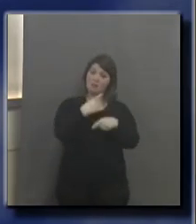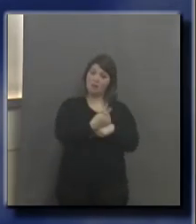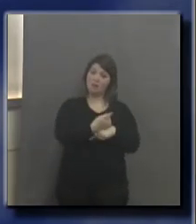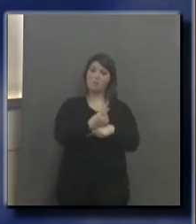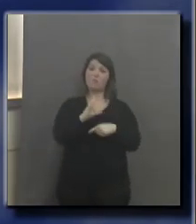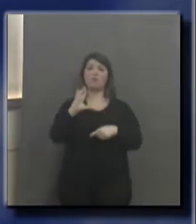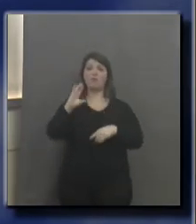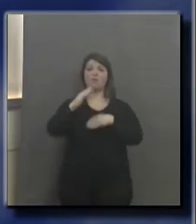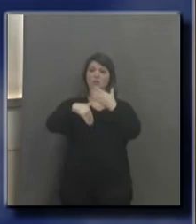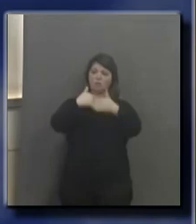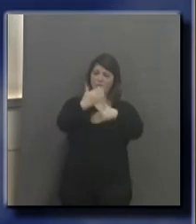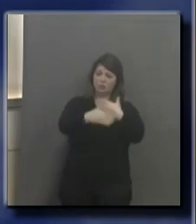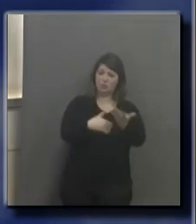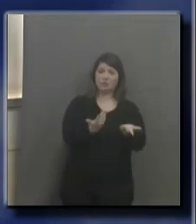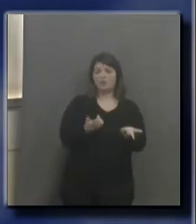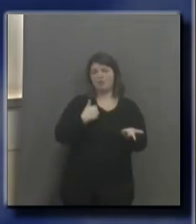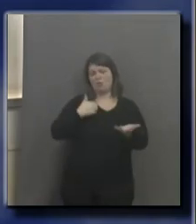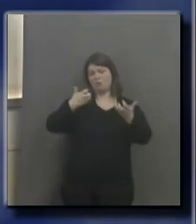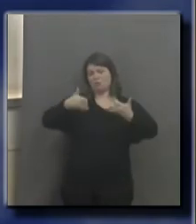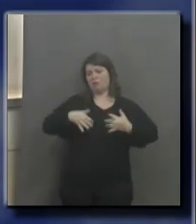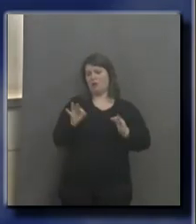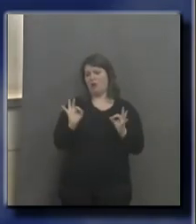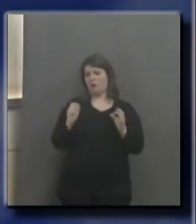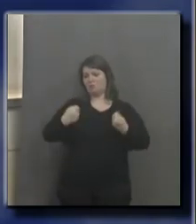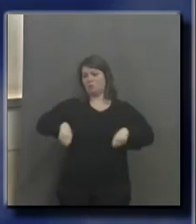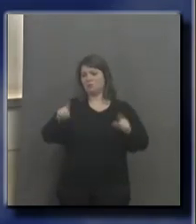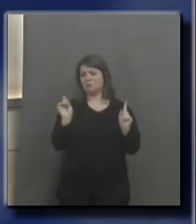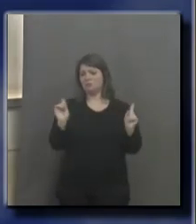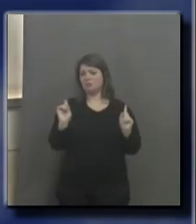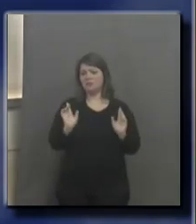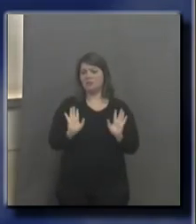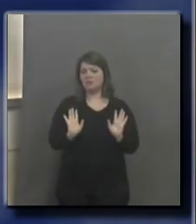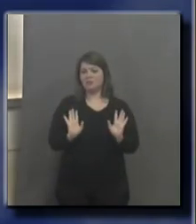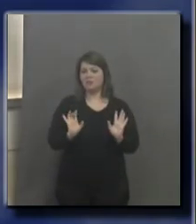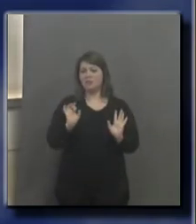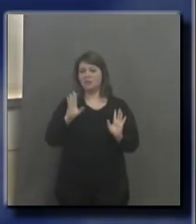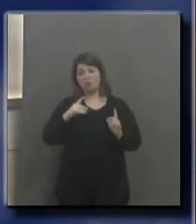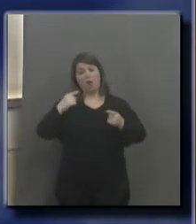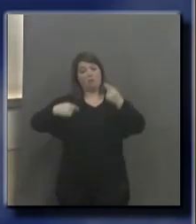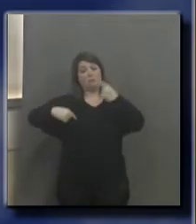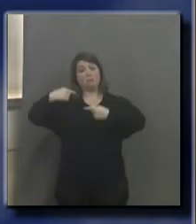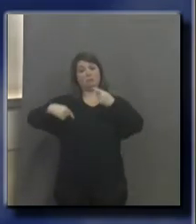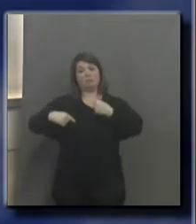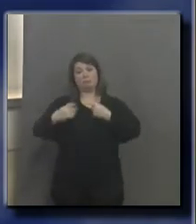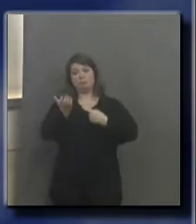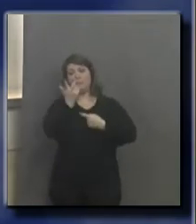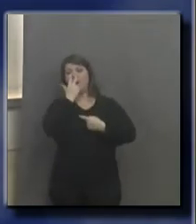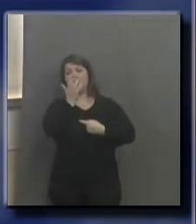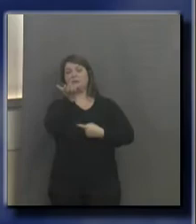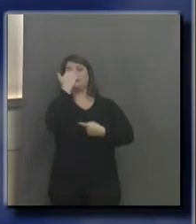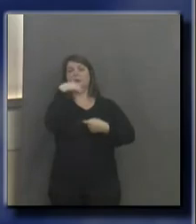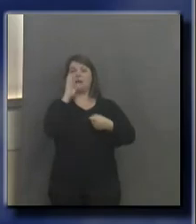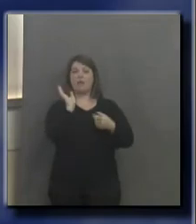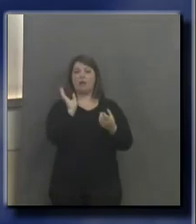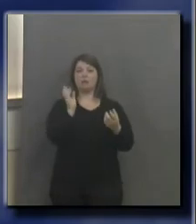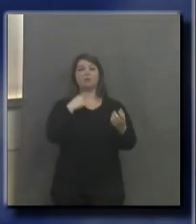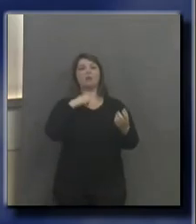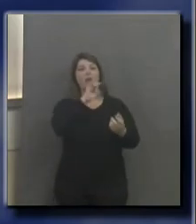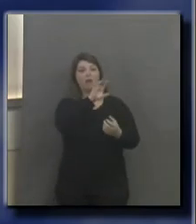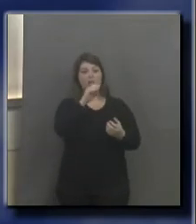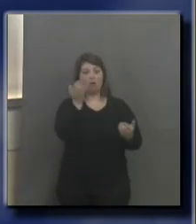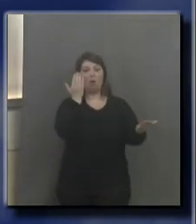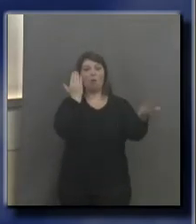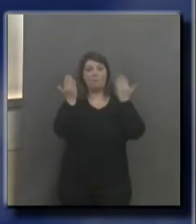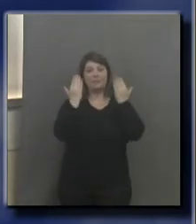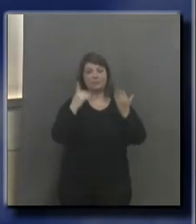longo período, sobre o qual não vou me deter aqui, de muita desavença interna, inclusive, não é fácil os psicólogos chegarem